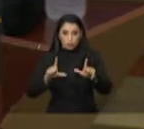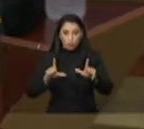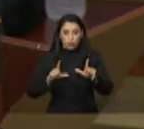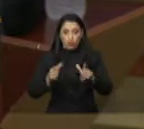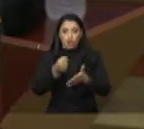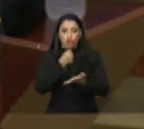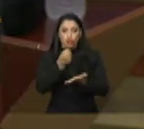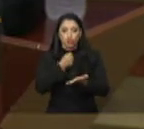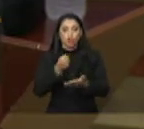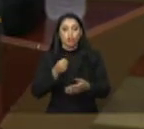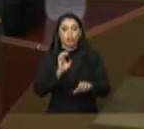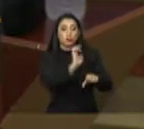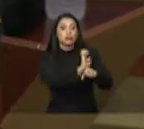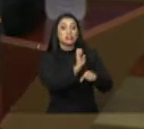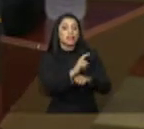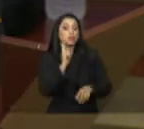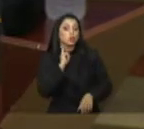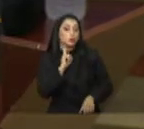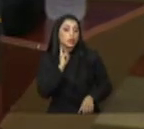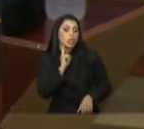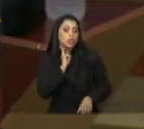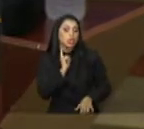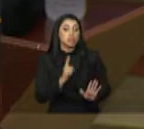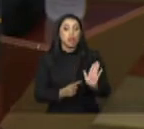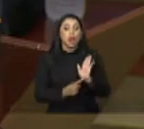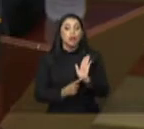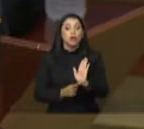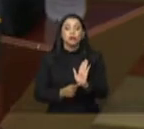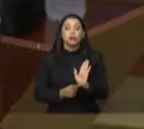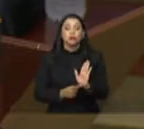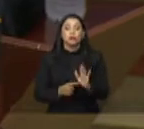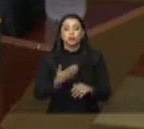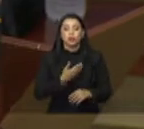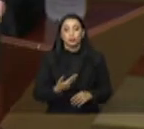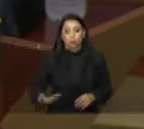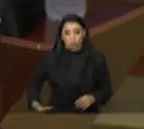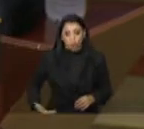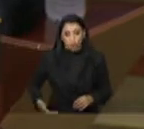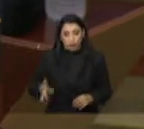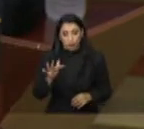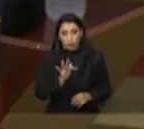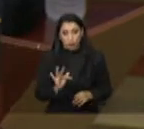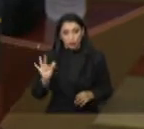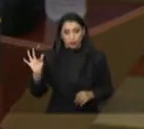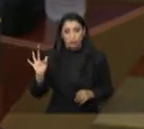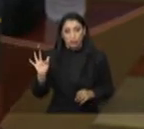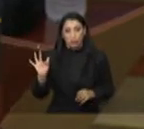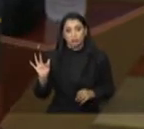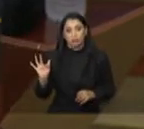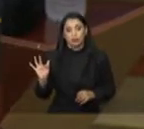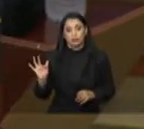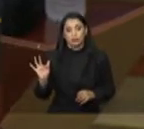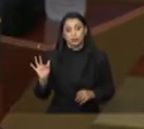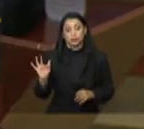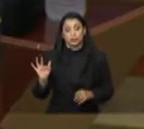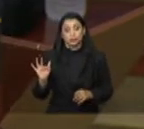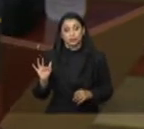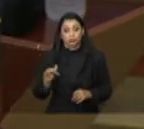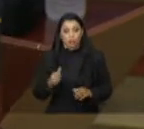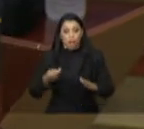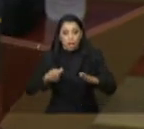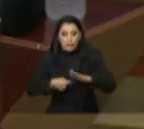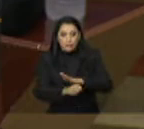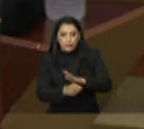Estado de Minas noticiou que o governo federal promoveu uma forte redução de investimentos para